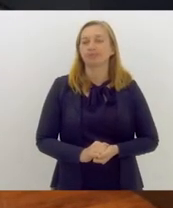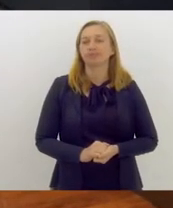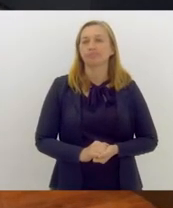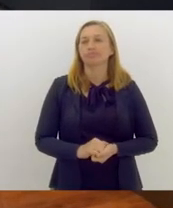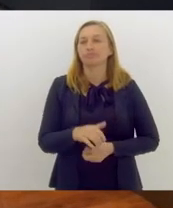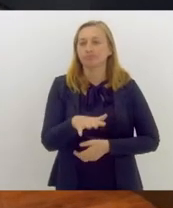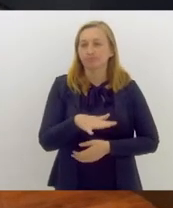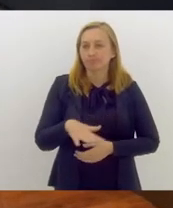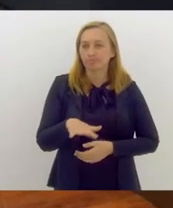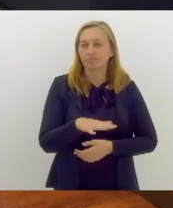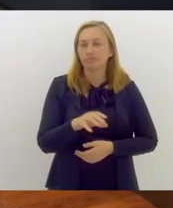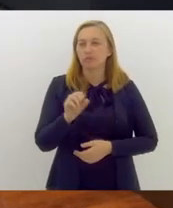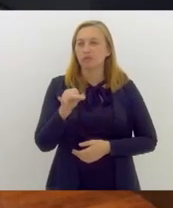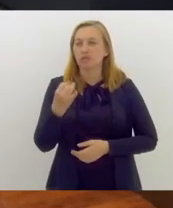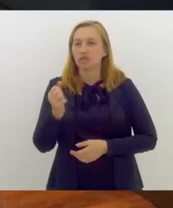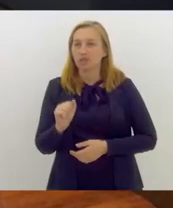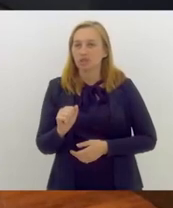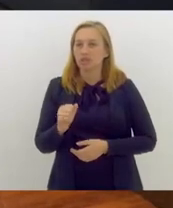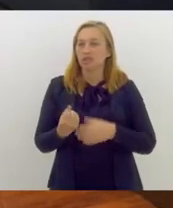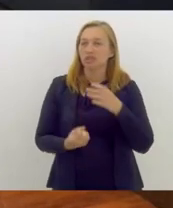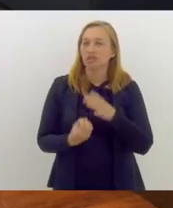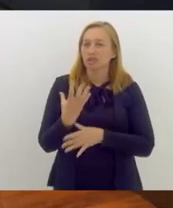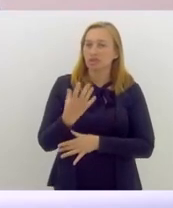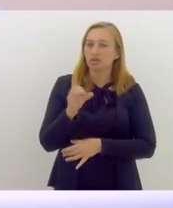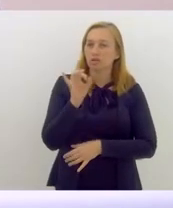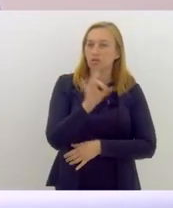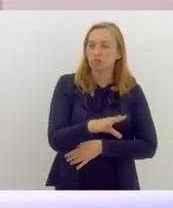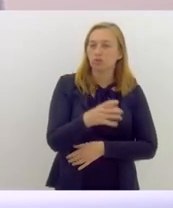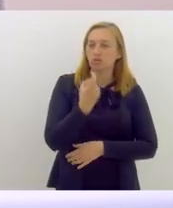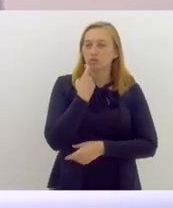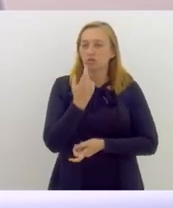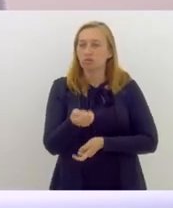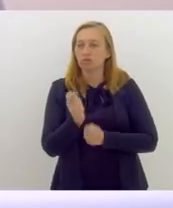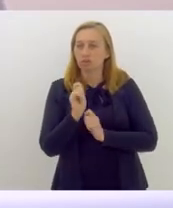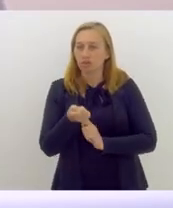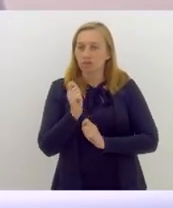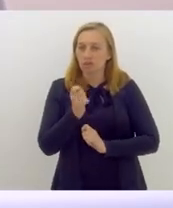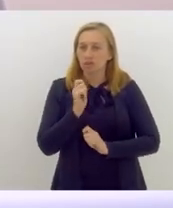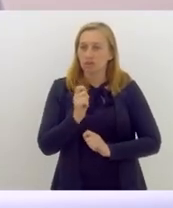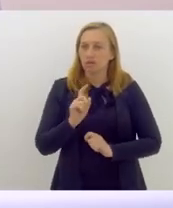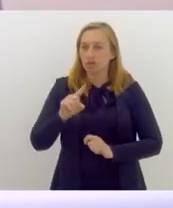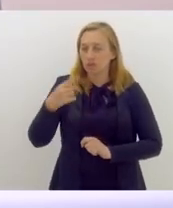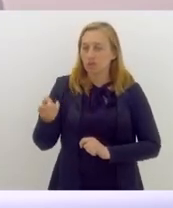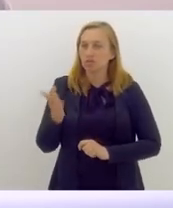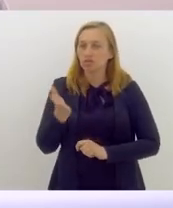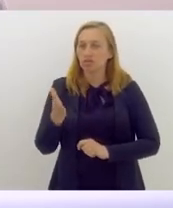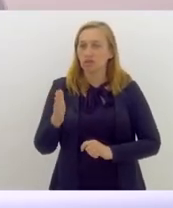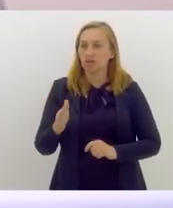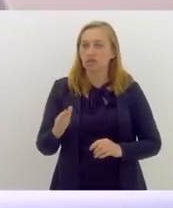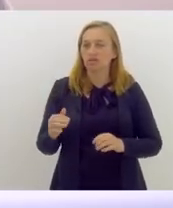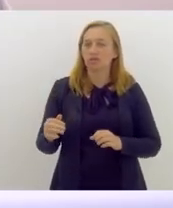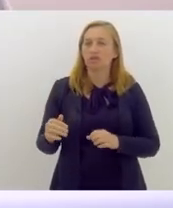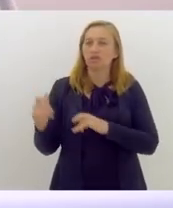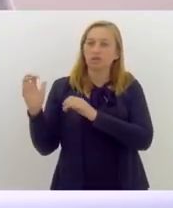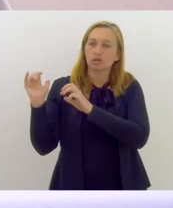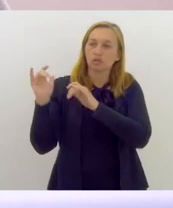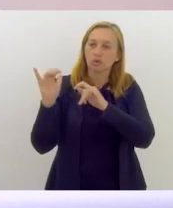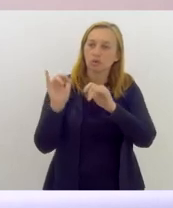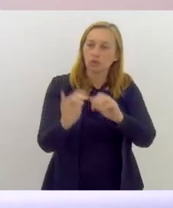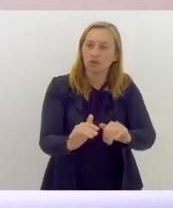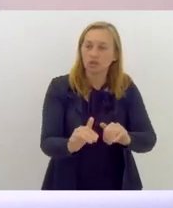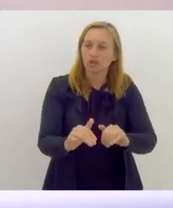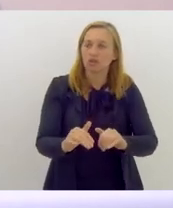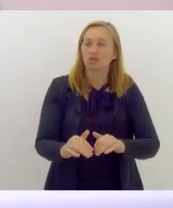área onde a usina está sendo instalado é uma das últimas que os pescadores com como sair né hoje já foram todas elas tomadas para enfrentar essa situação